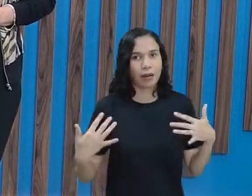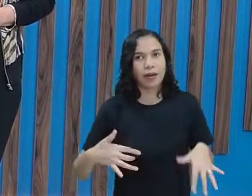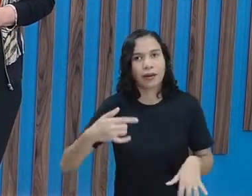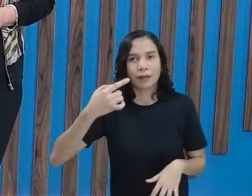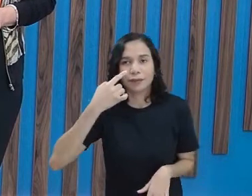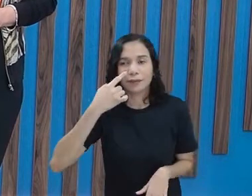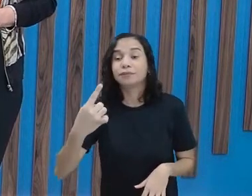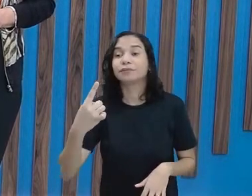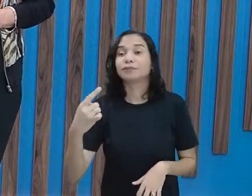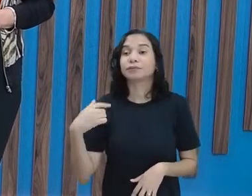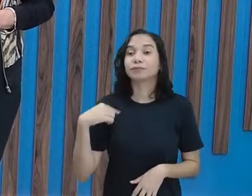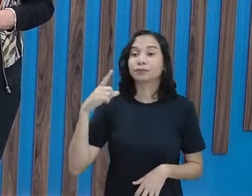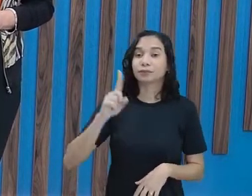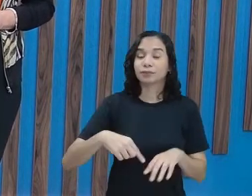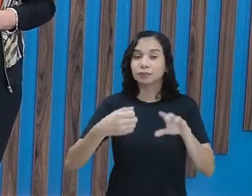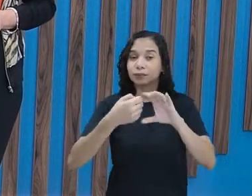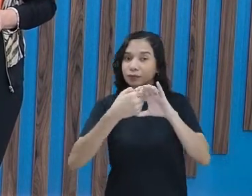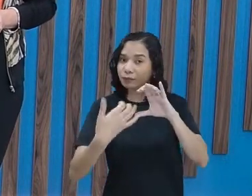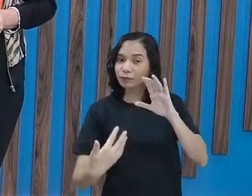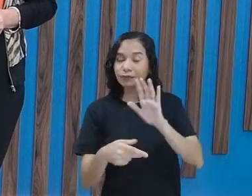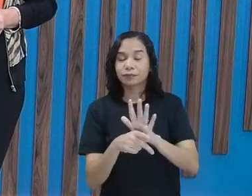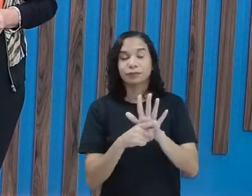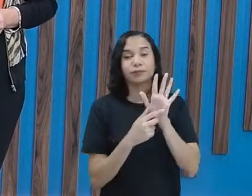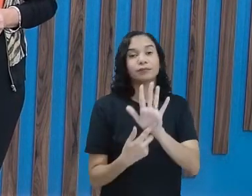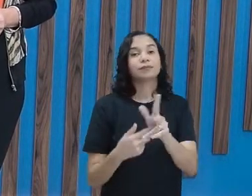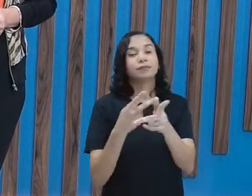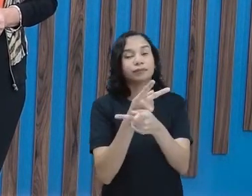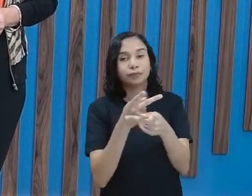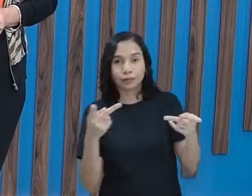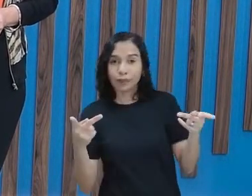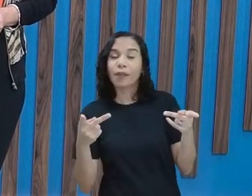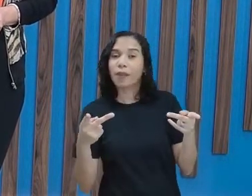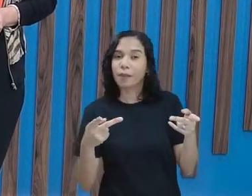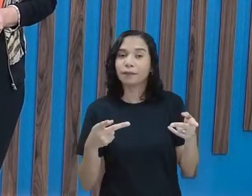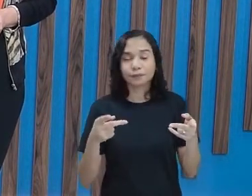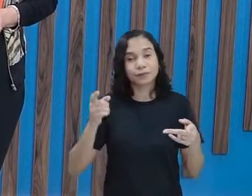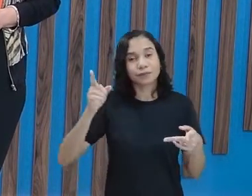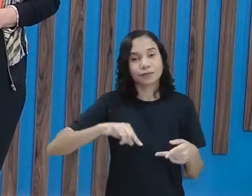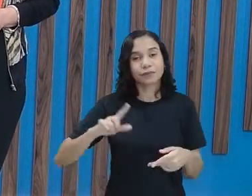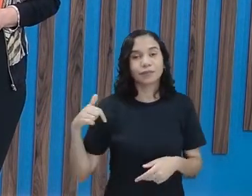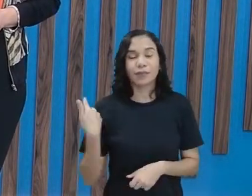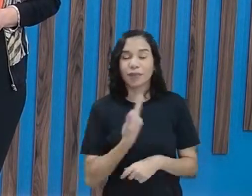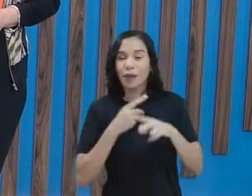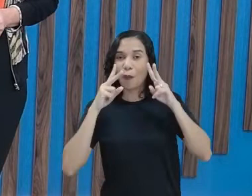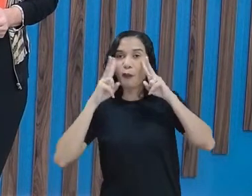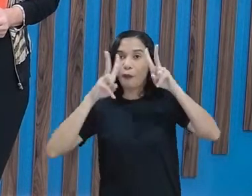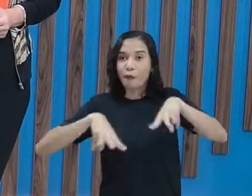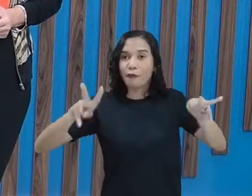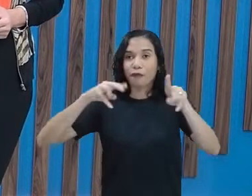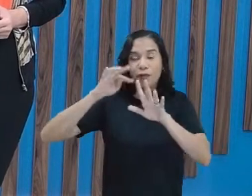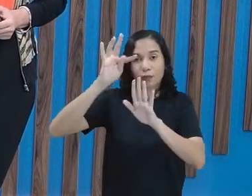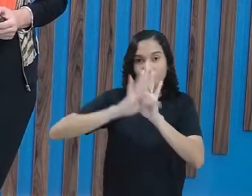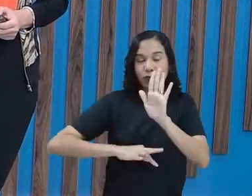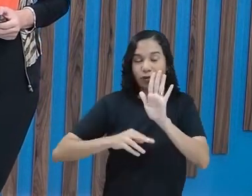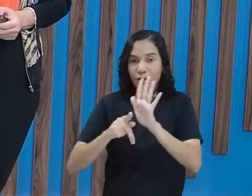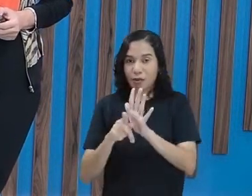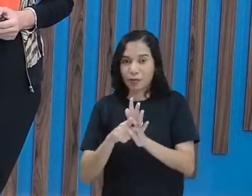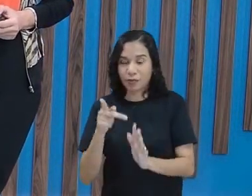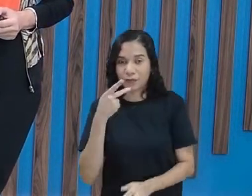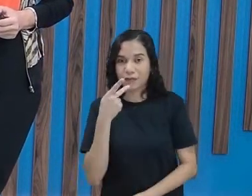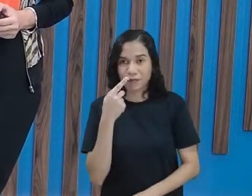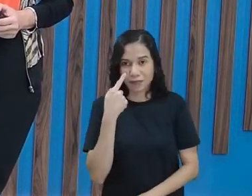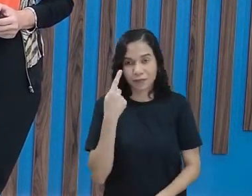E aí, essas características aí que eu falei para vocês, Vamos ver aí nessa história que eu vou contar,